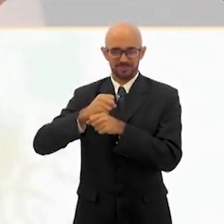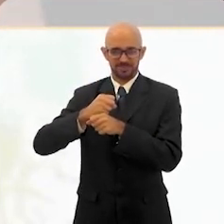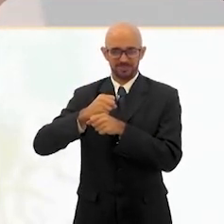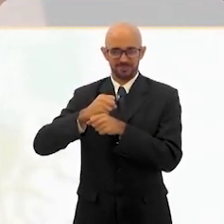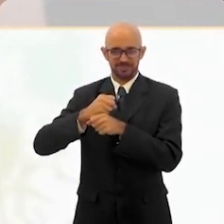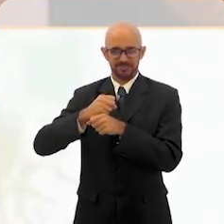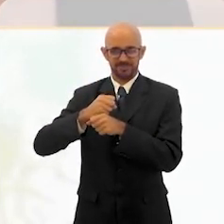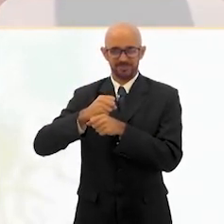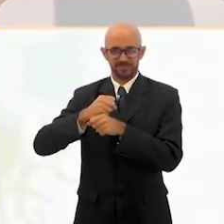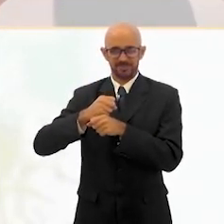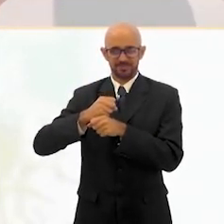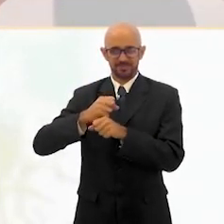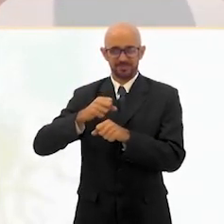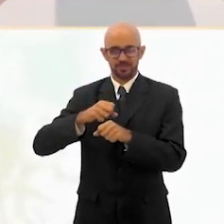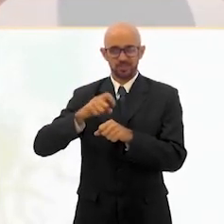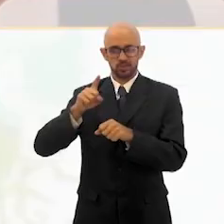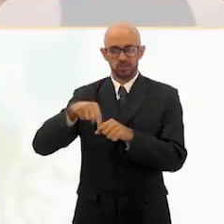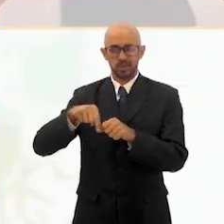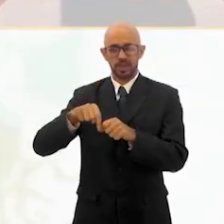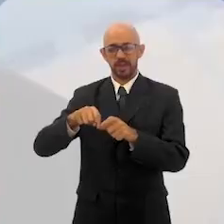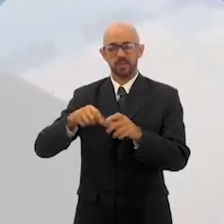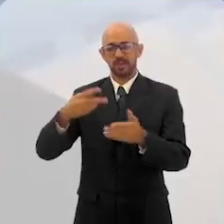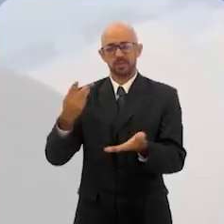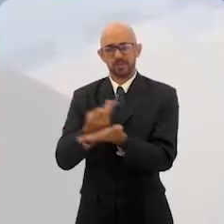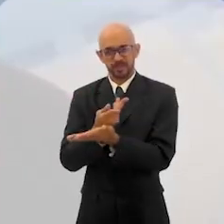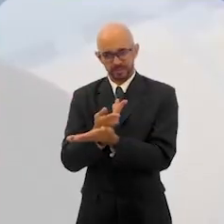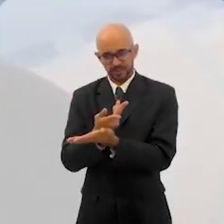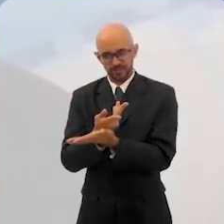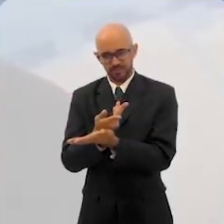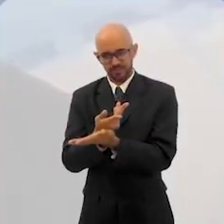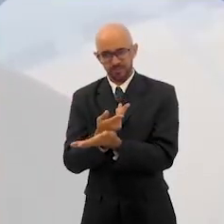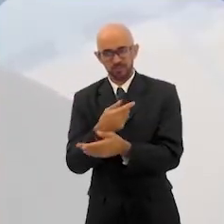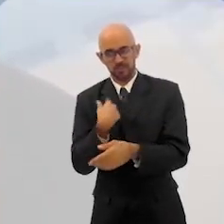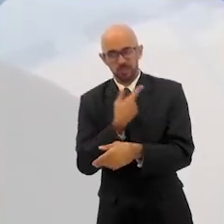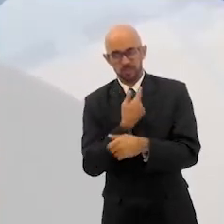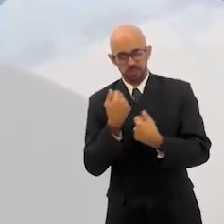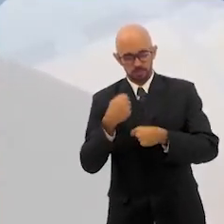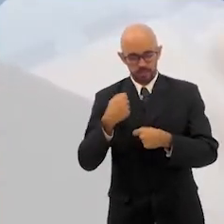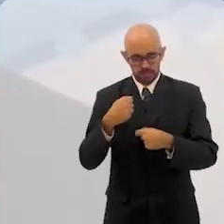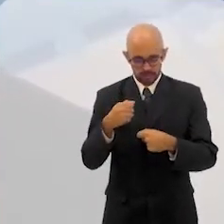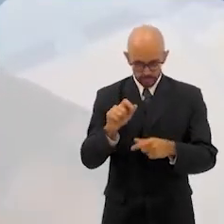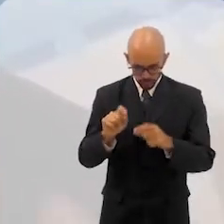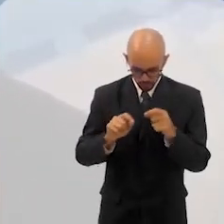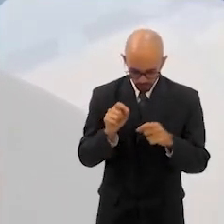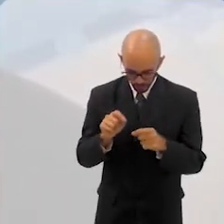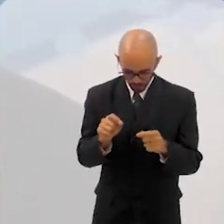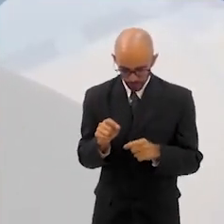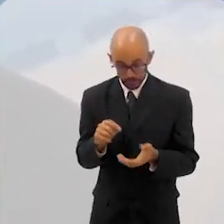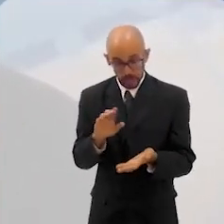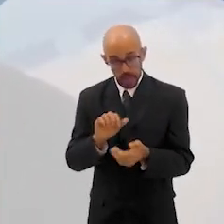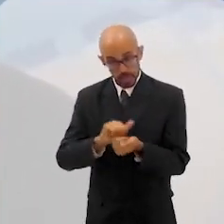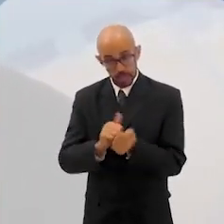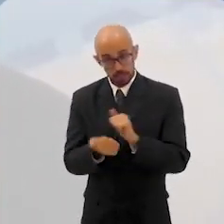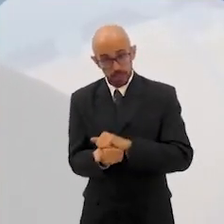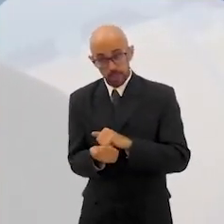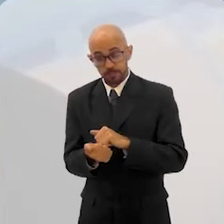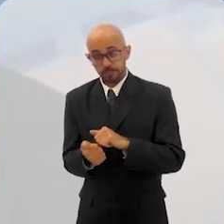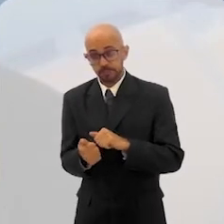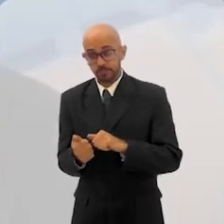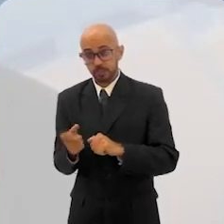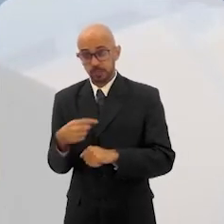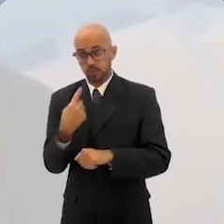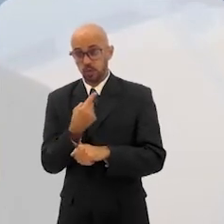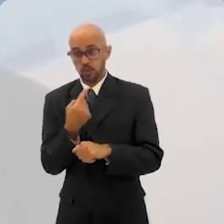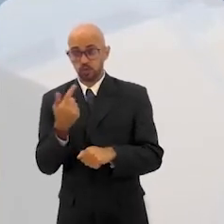Então, isso reflete um pouco isso. Então, a gente precisa dosar isso. Óbvio que a gente, né, como